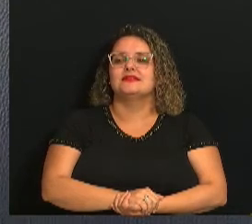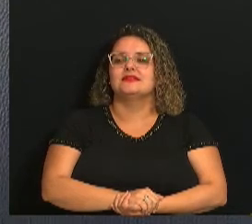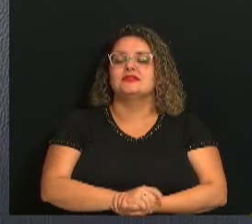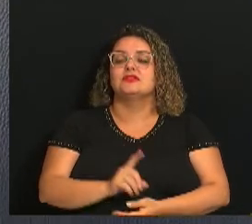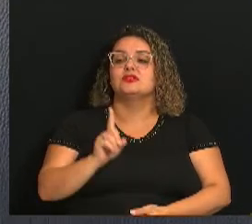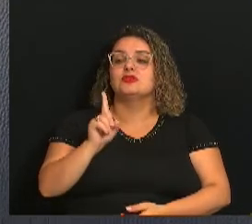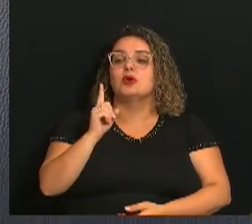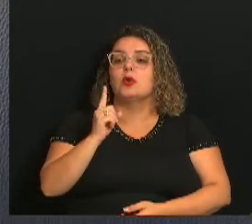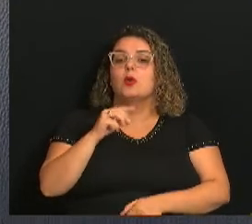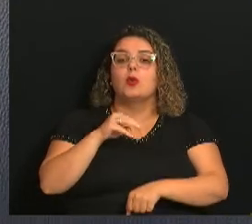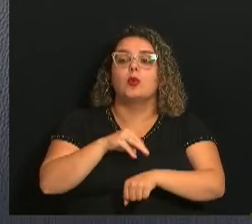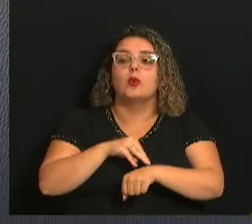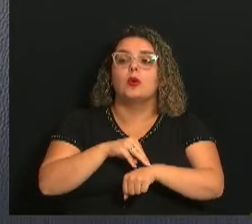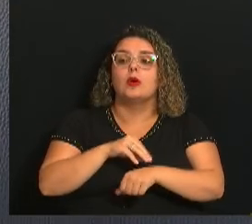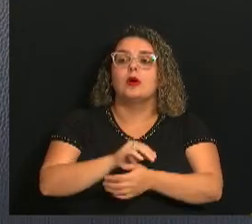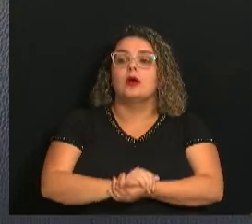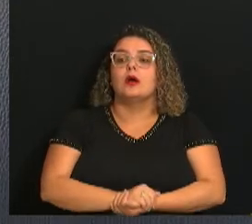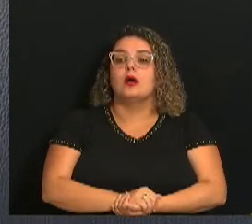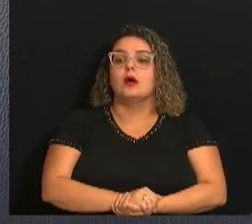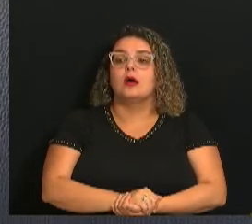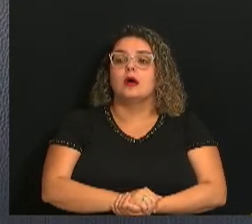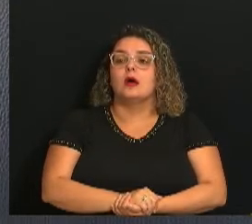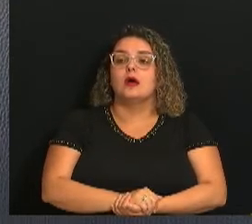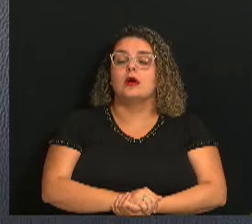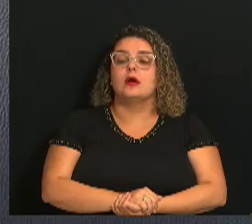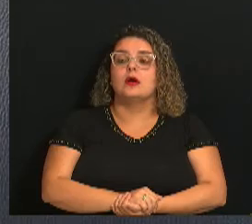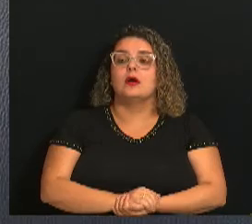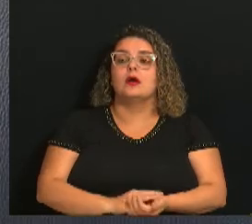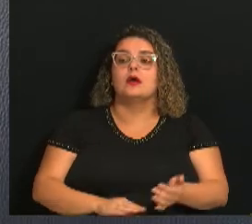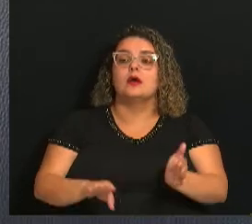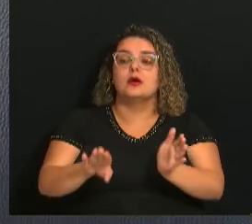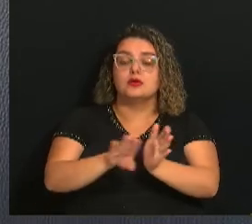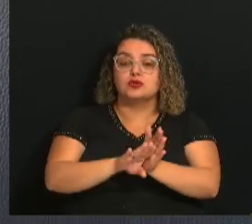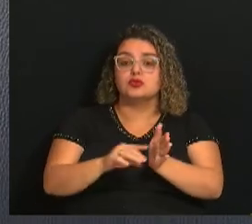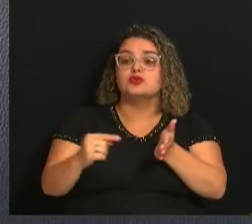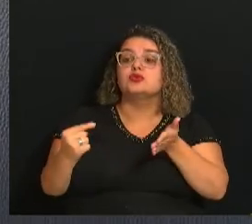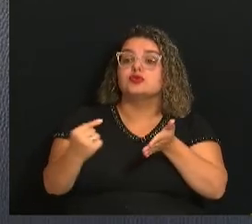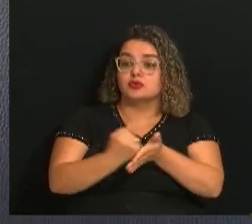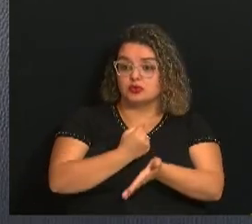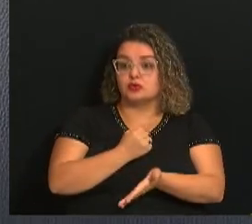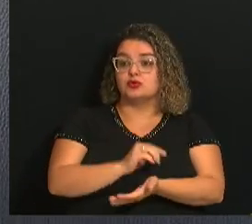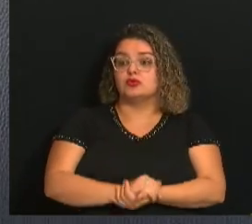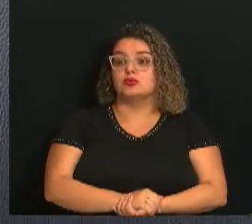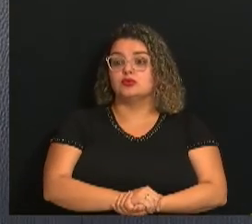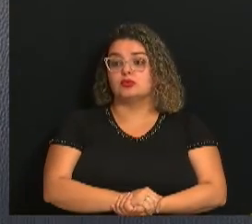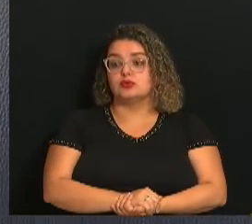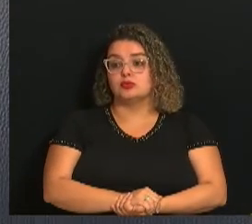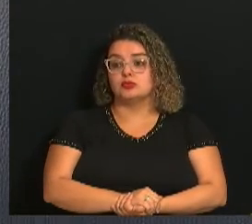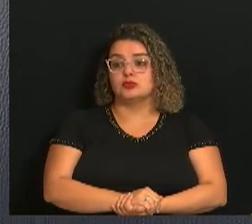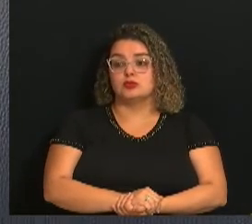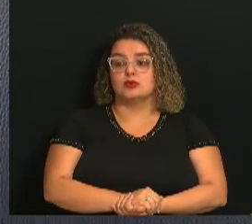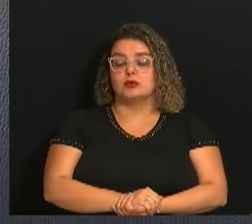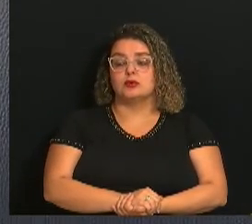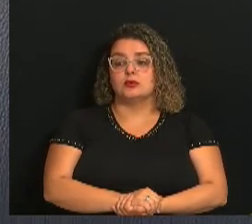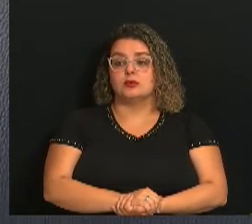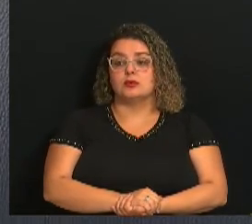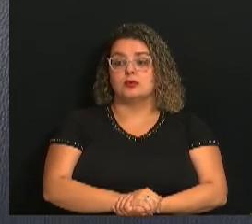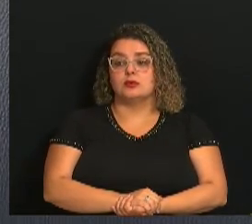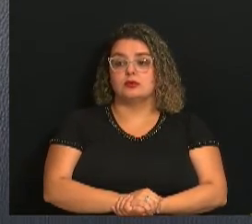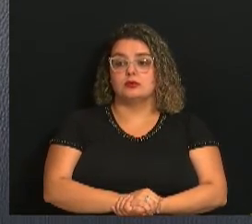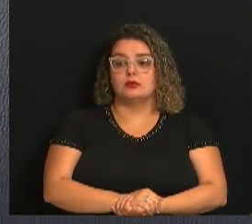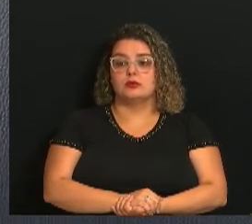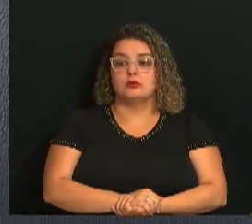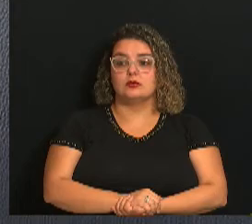minutinho. É que acabou de chegar uma pergunta aqui para a gente. E acabou de chegar. E aí, nas